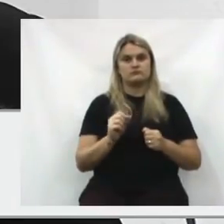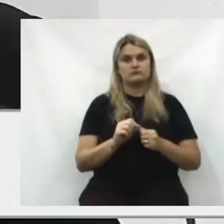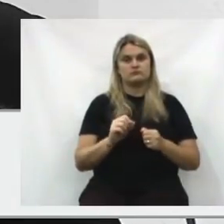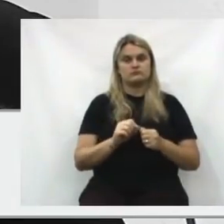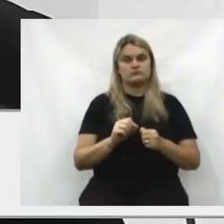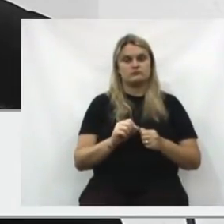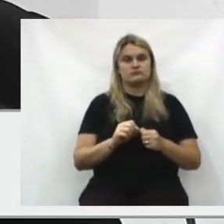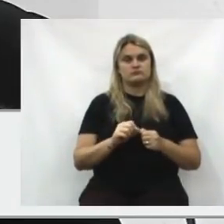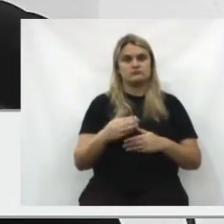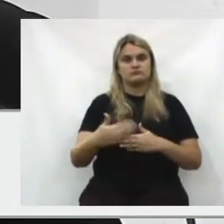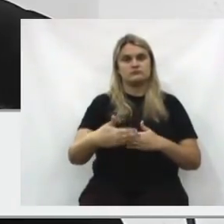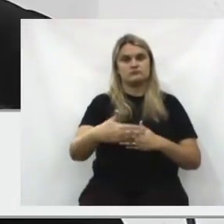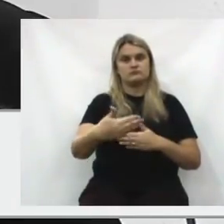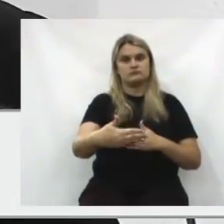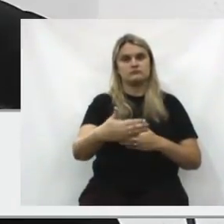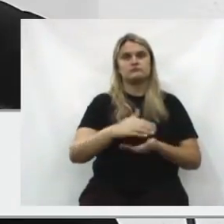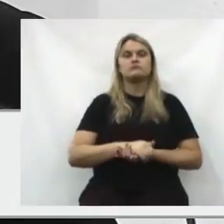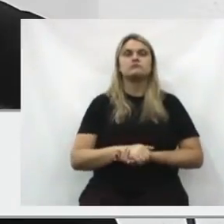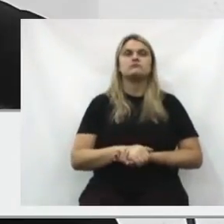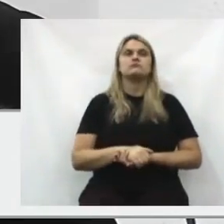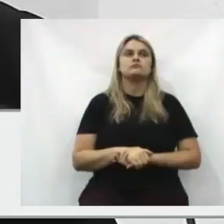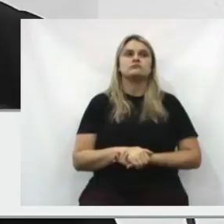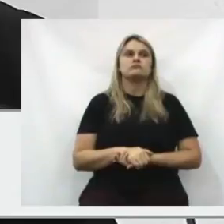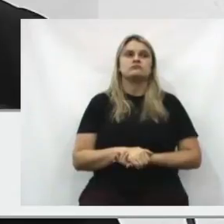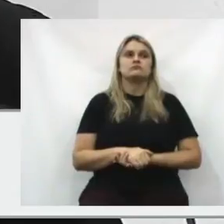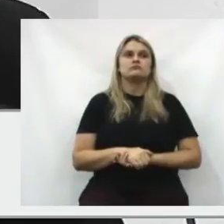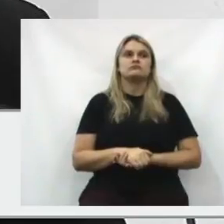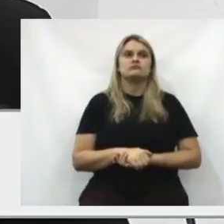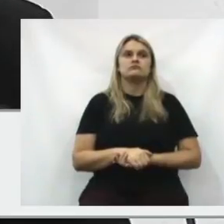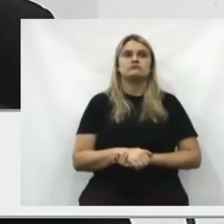nós estaremos fazendo na sequência.